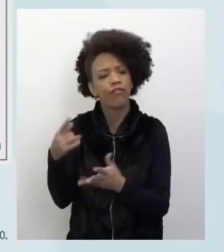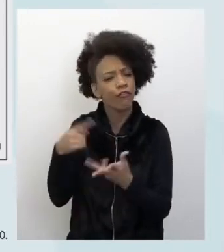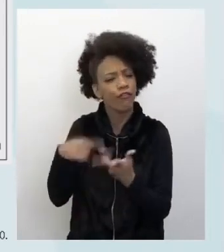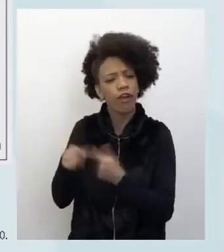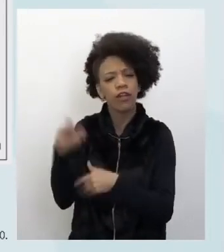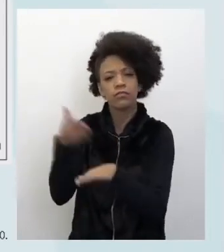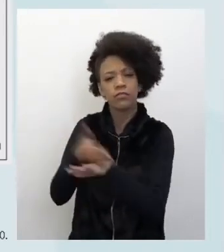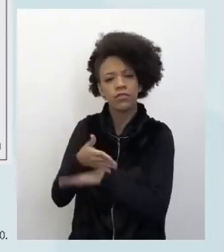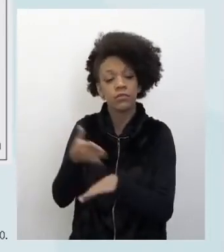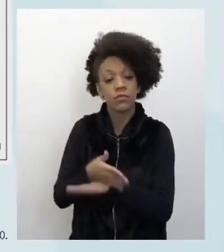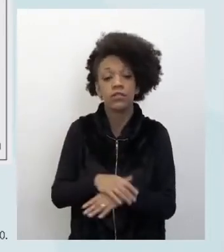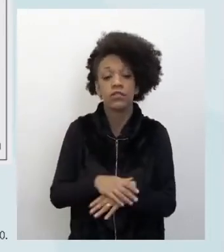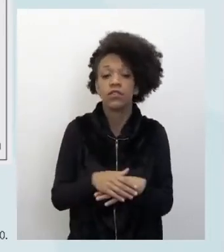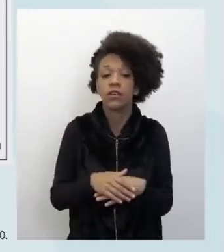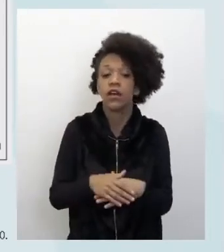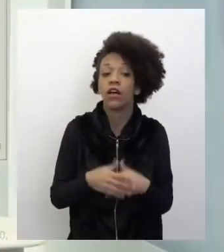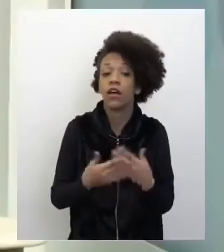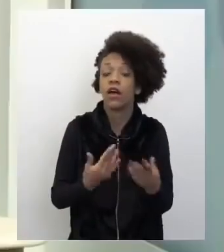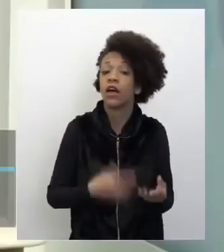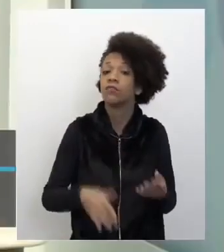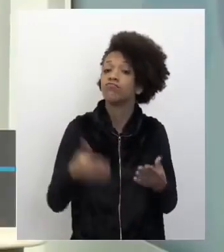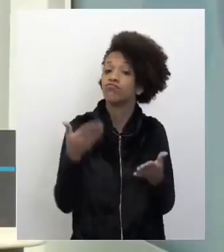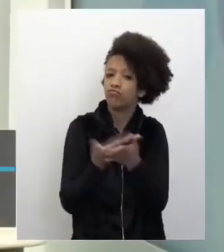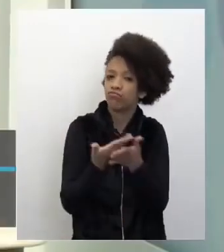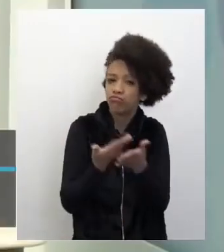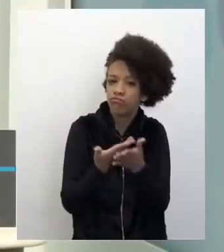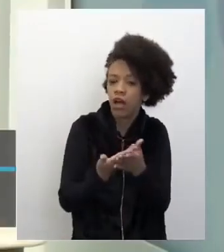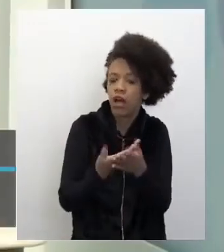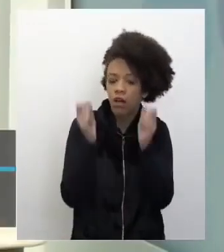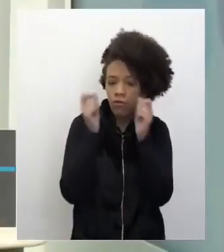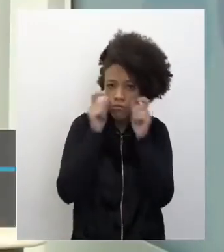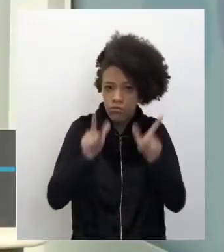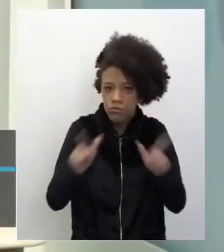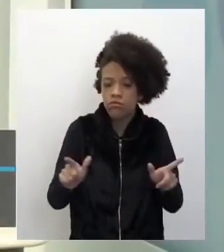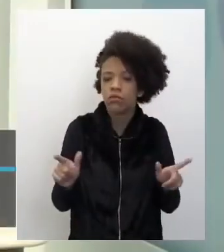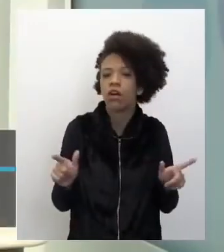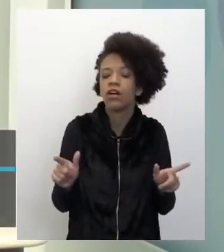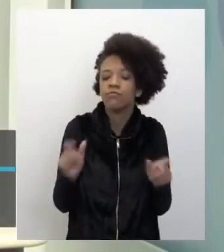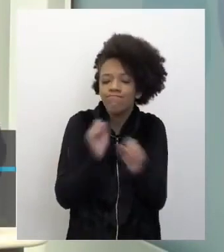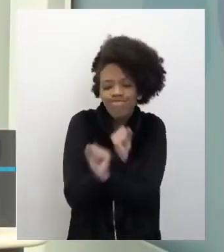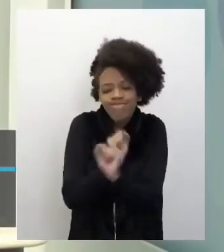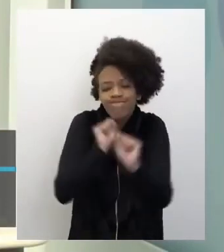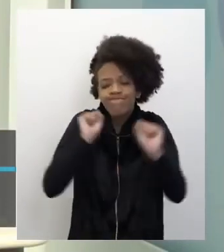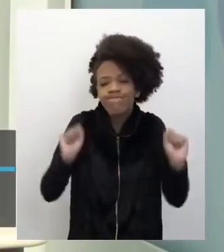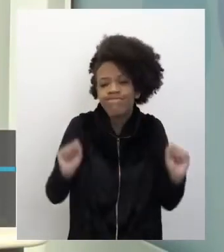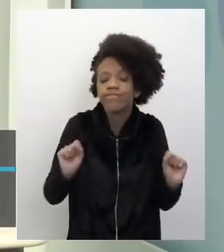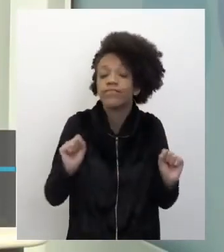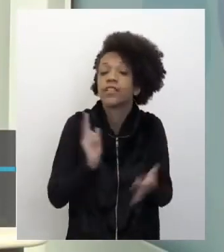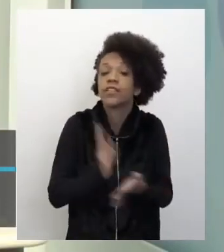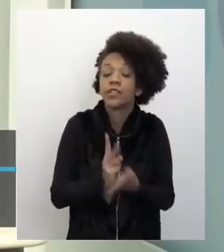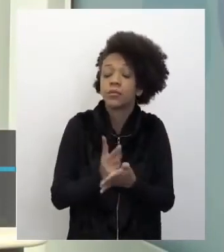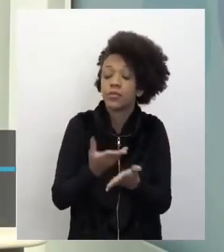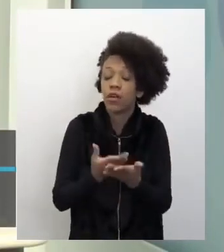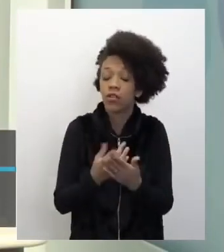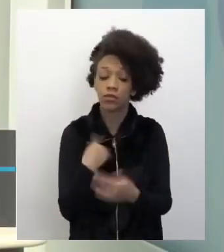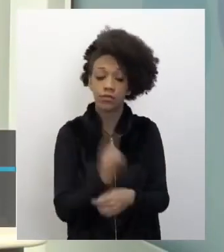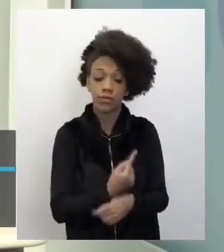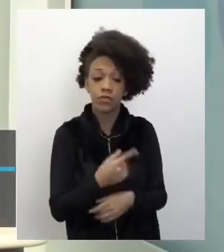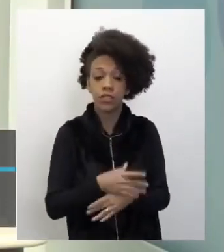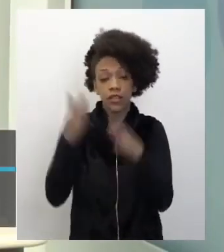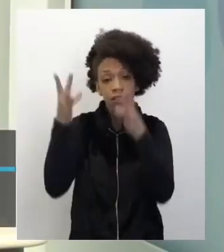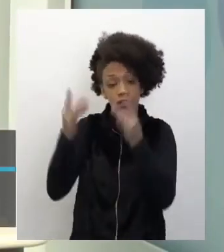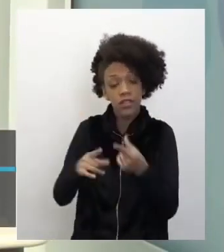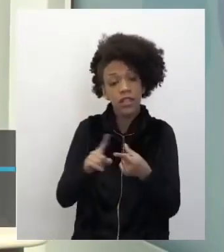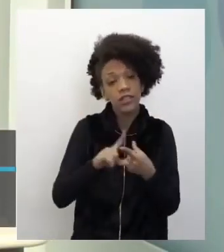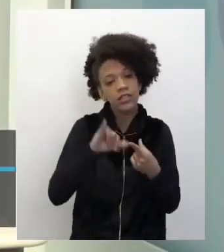nossos estudantes, né, acordam cedinho, sempre aqui na aula conosco, e eu gostaria de destacar que a Isabela,